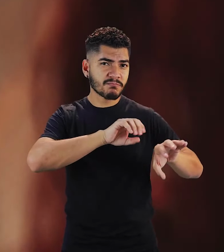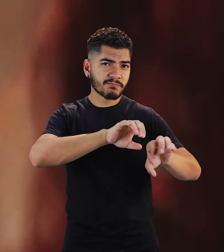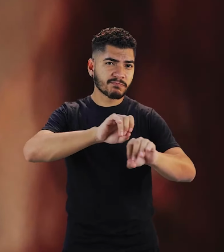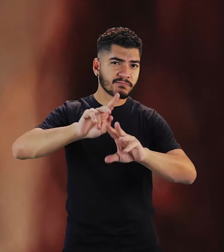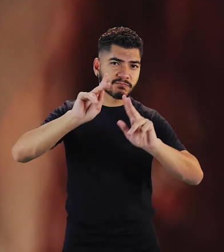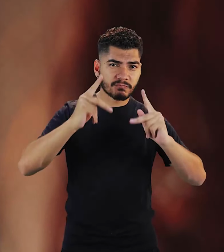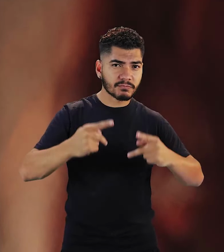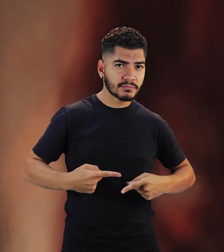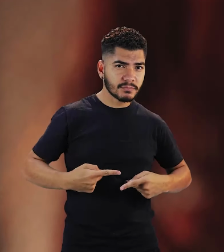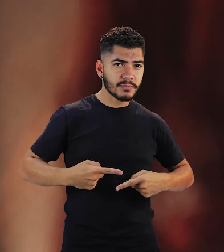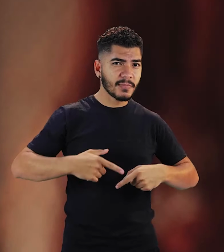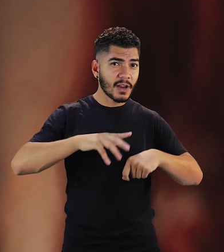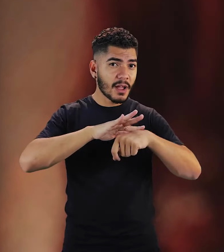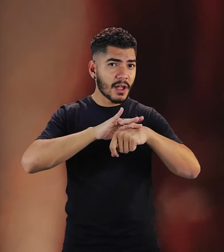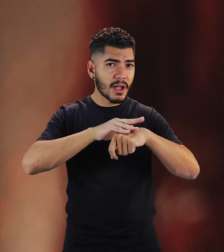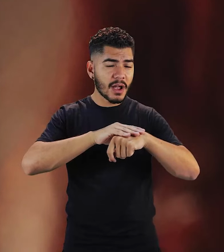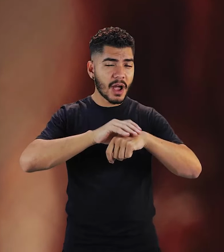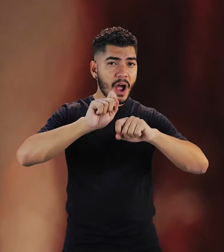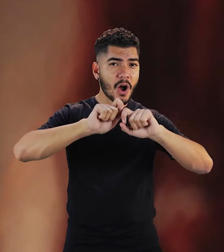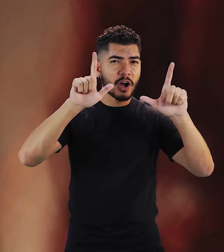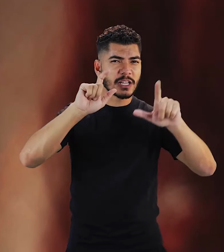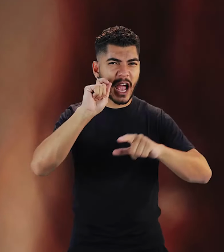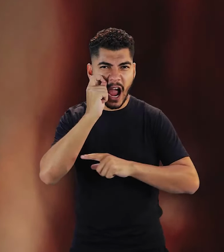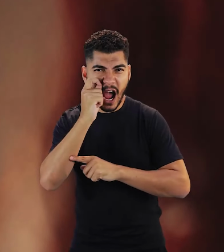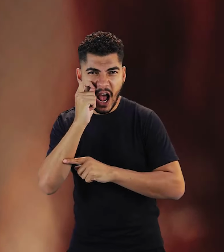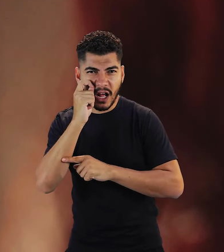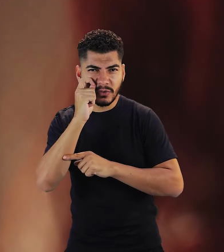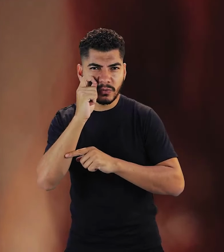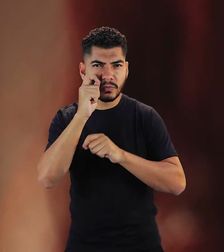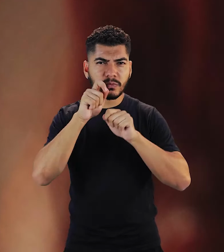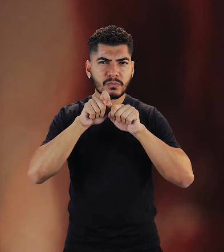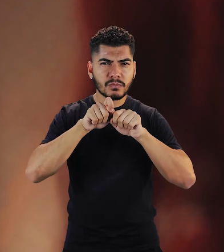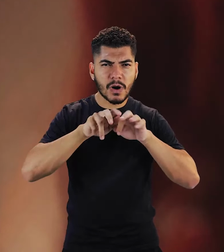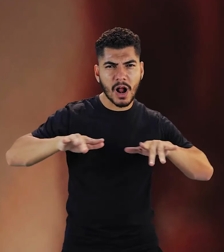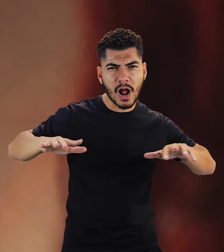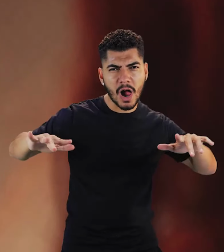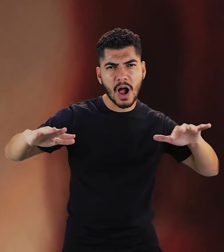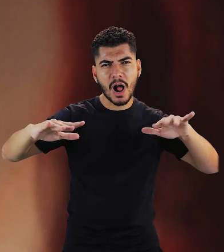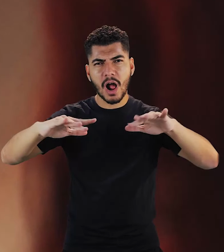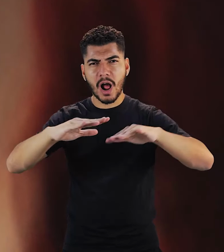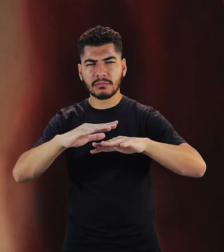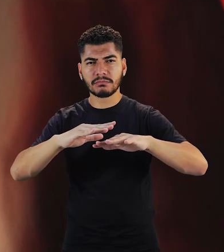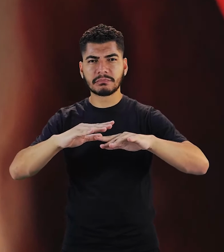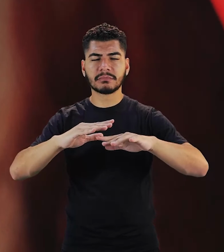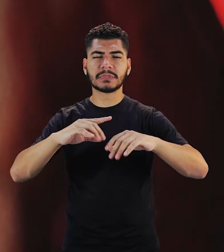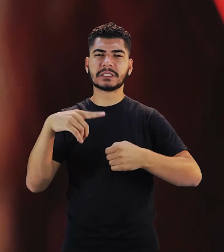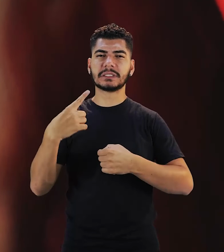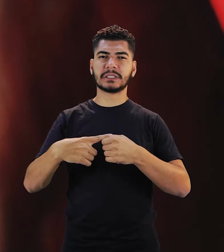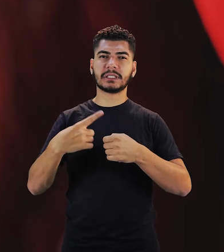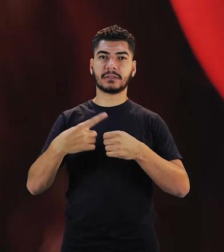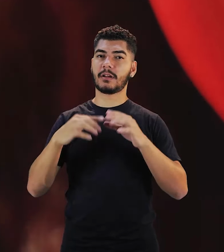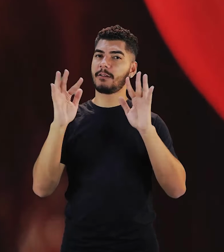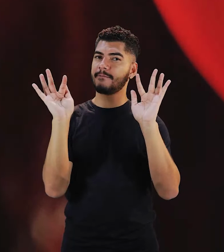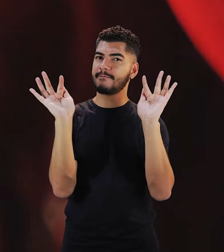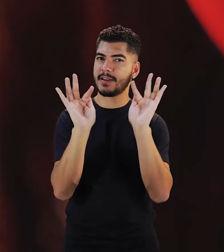peste acordaria seus ratos e mandaria morrer numa cidade feliz.